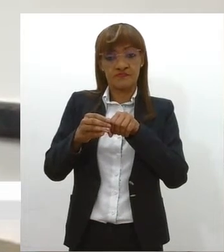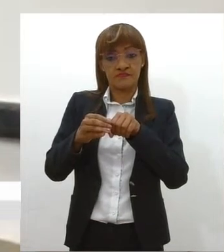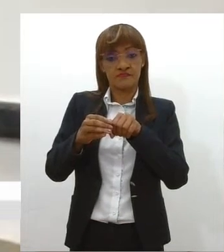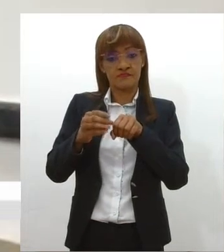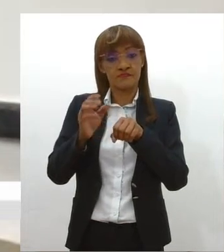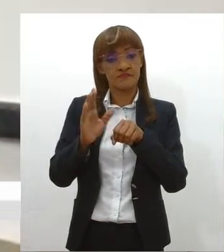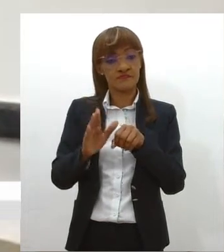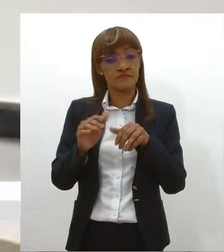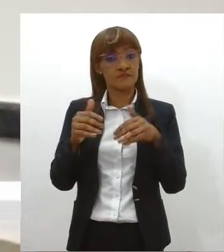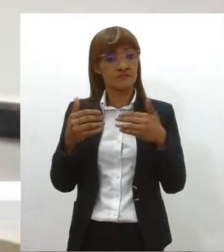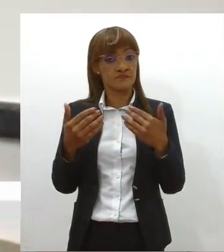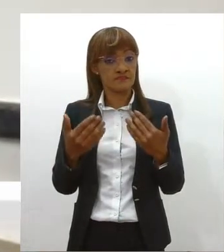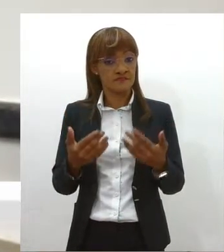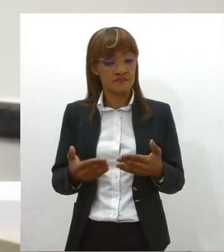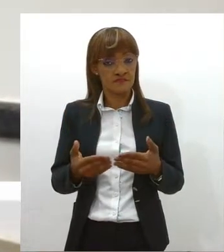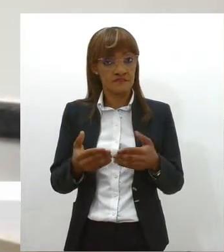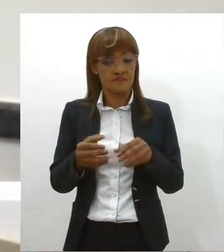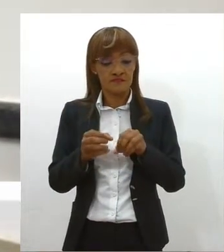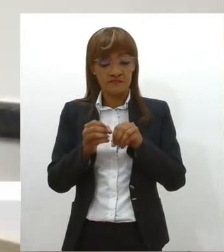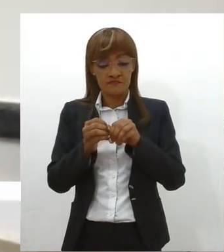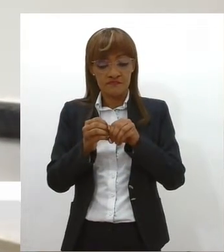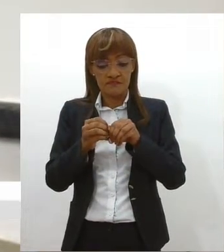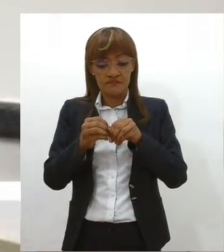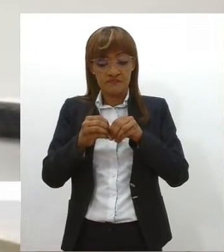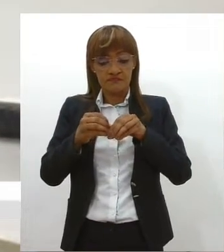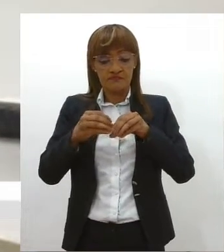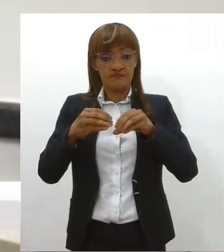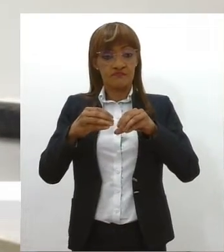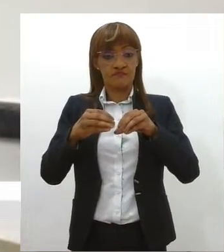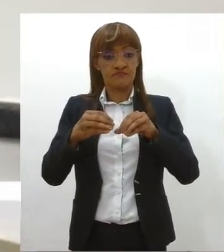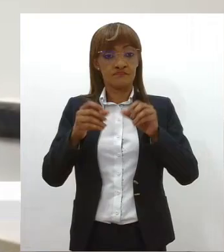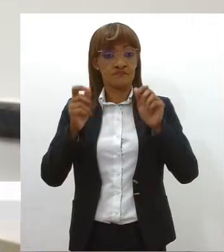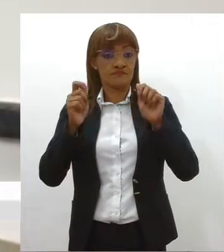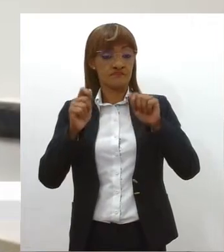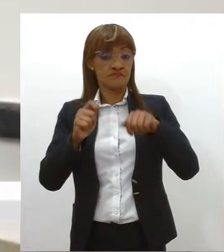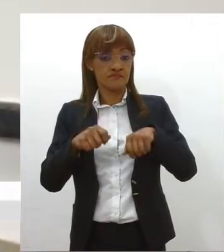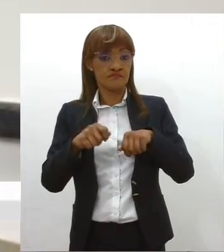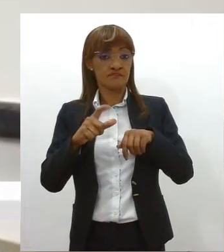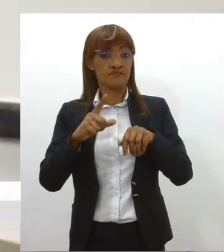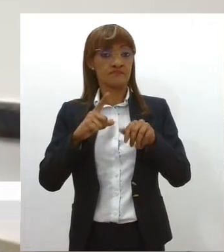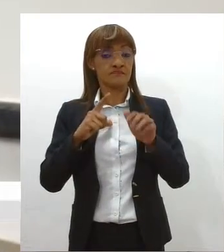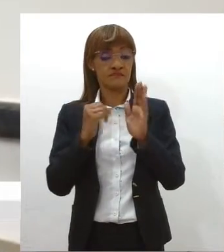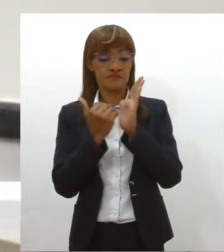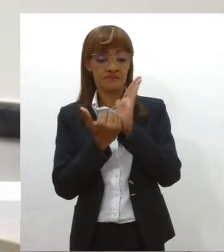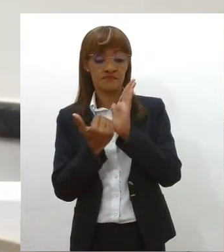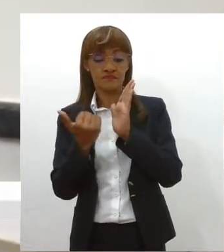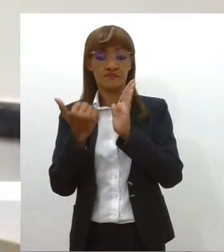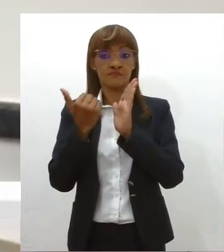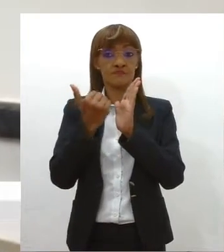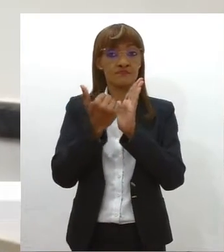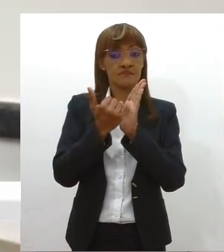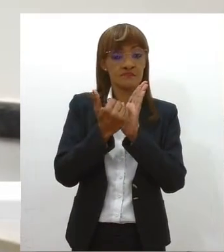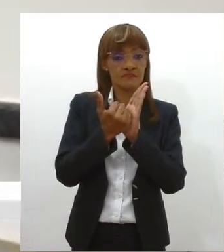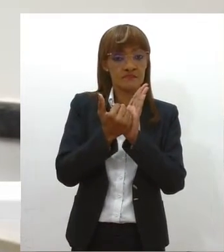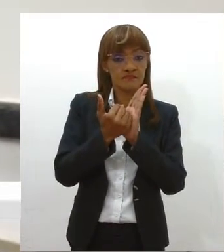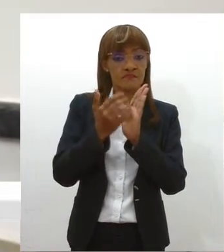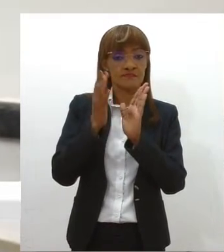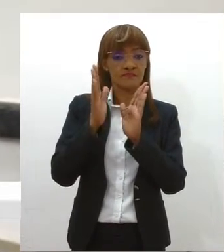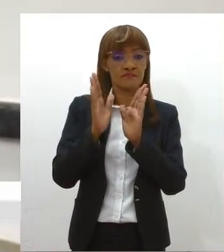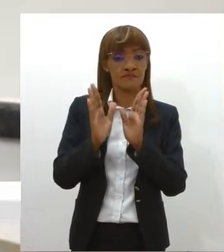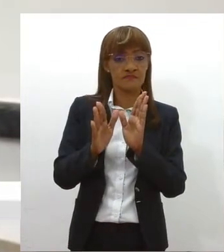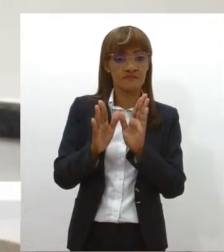essa inflamação, ela pode fazer com que haja um aumento, uma proliferação do endométrio, que faça com que haja